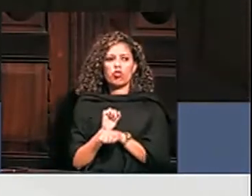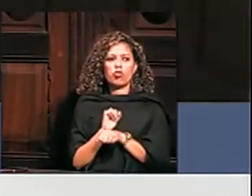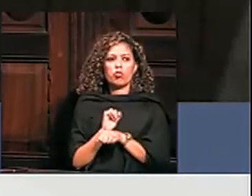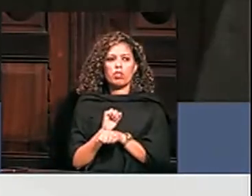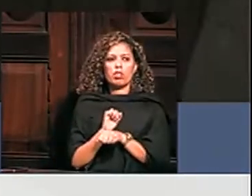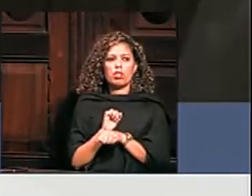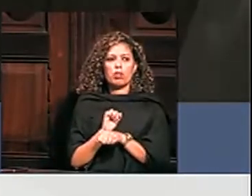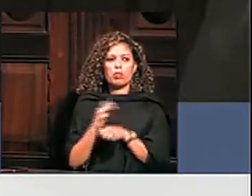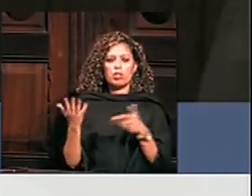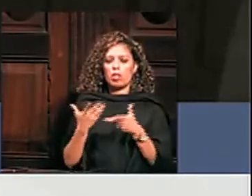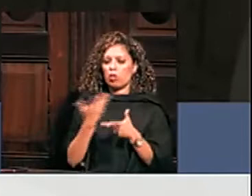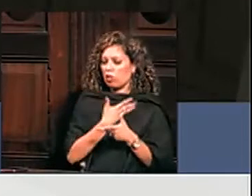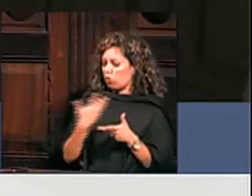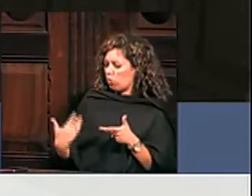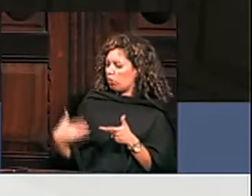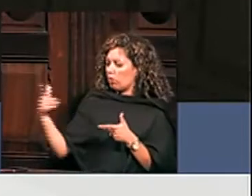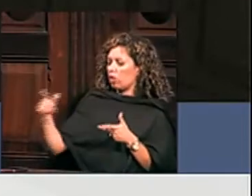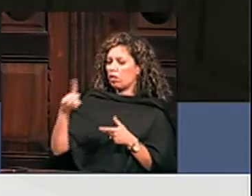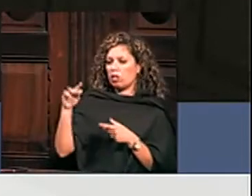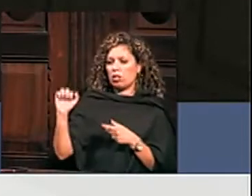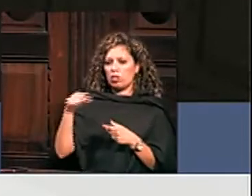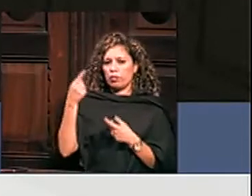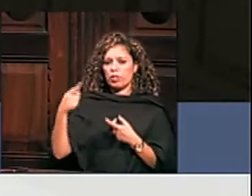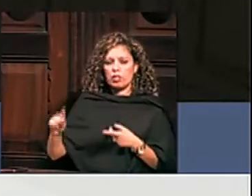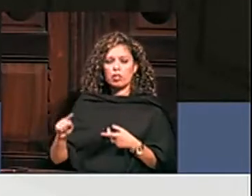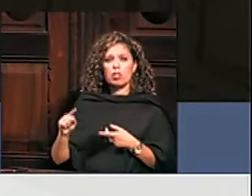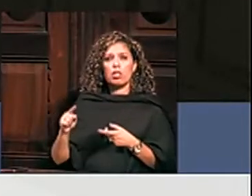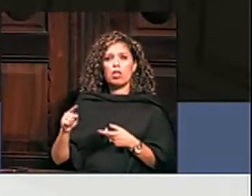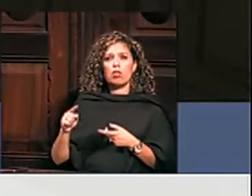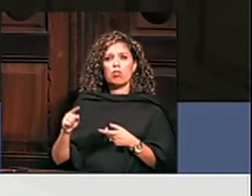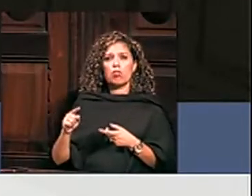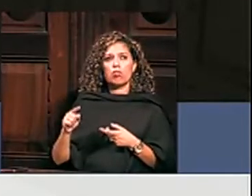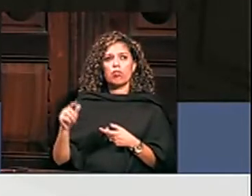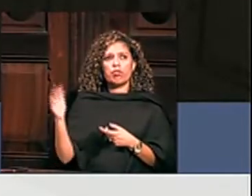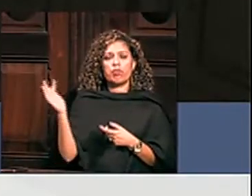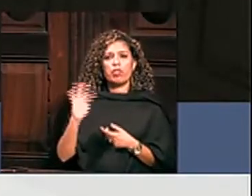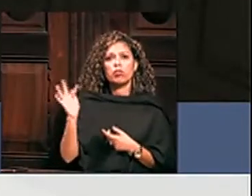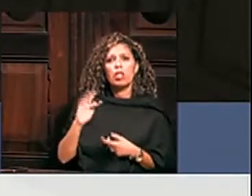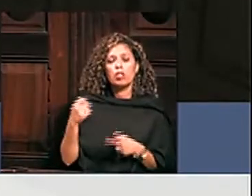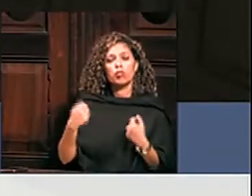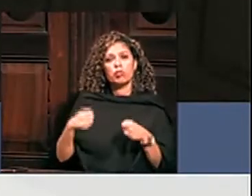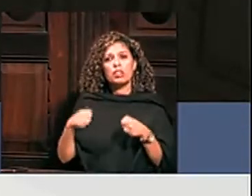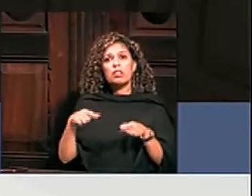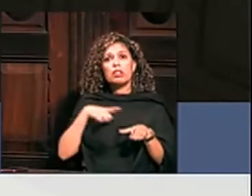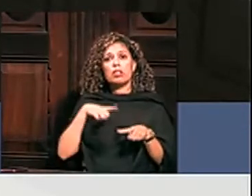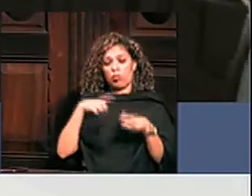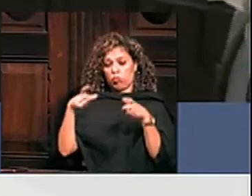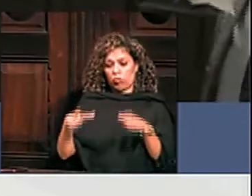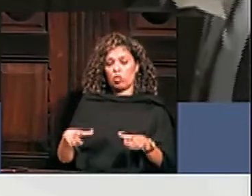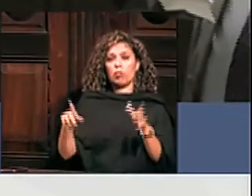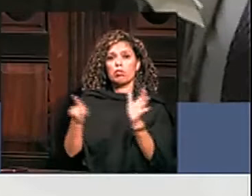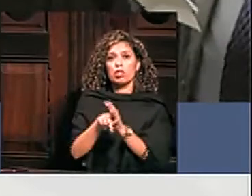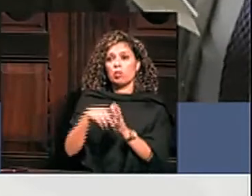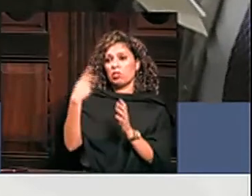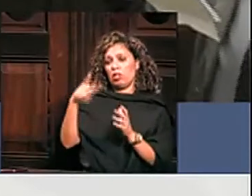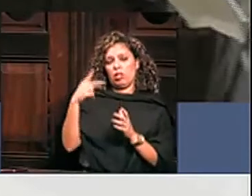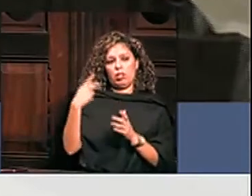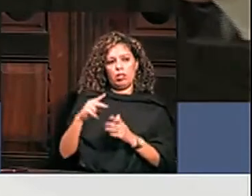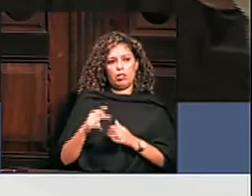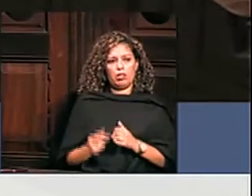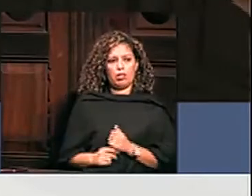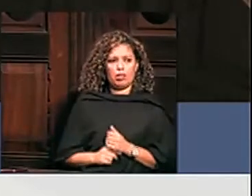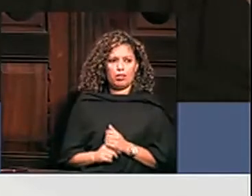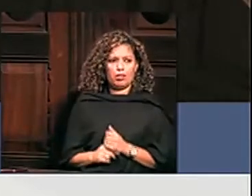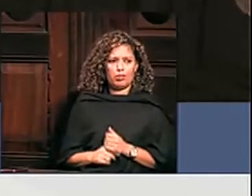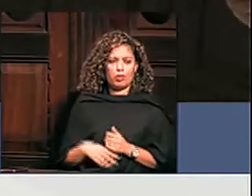governador vai entender que uma universidade precisa de um campus. E a UESO, infelizmente, até hoje, depois de